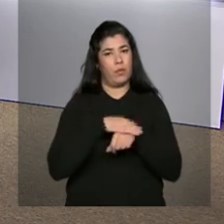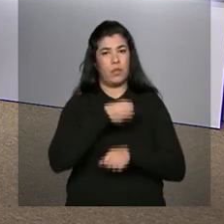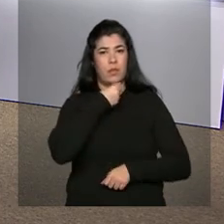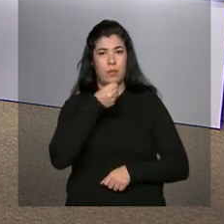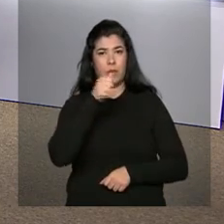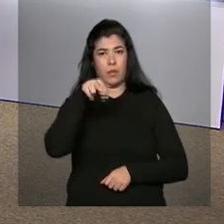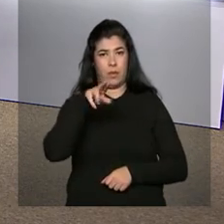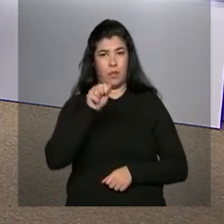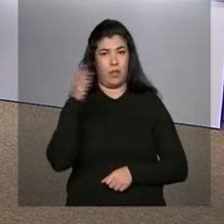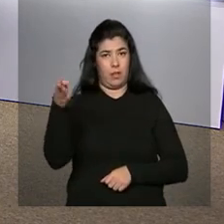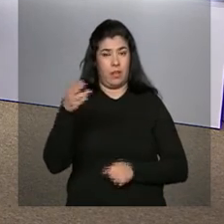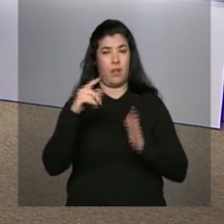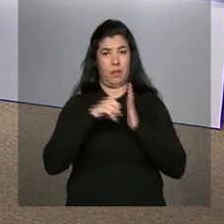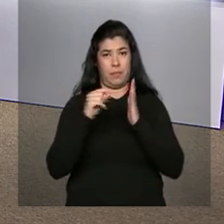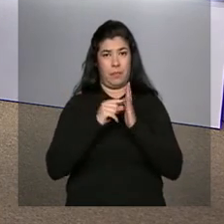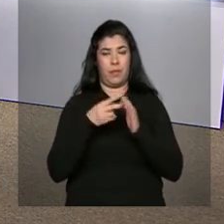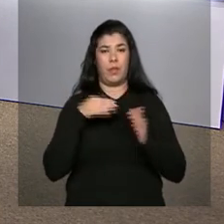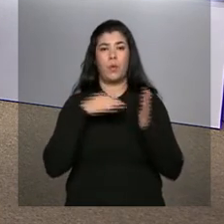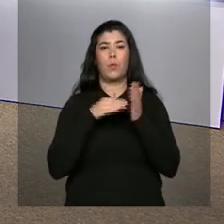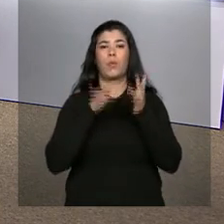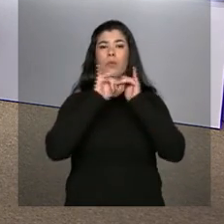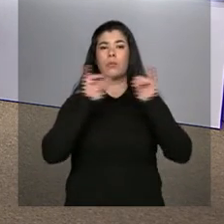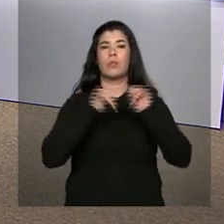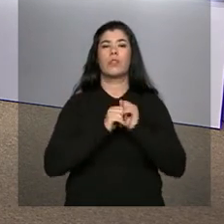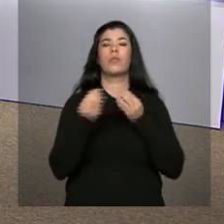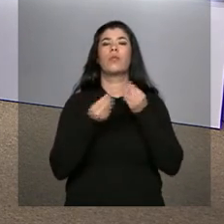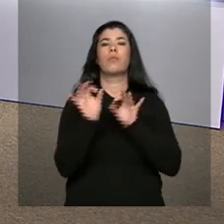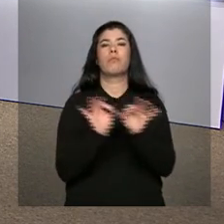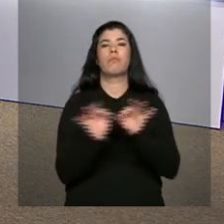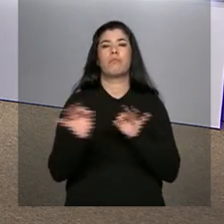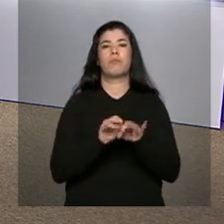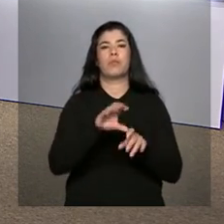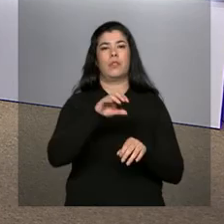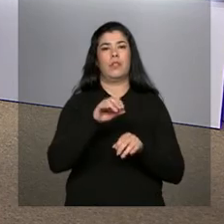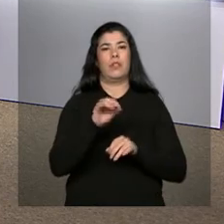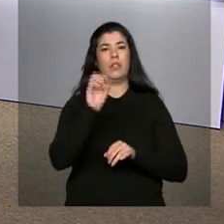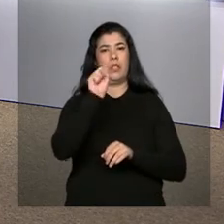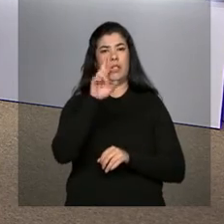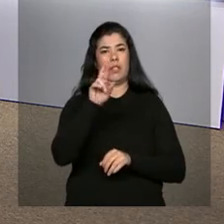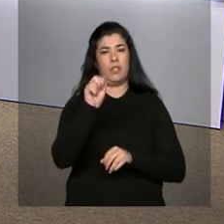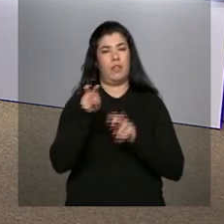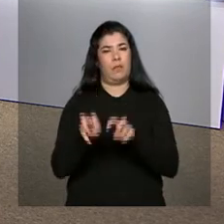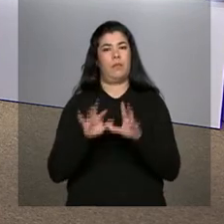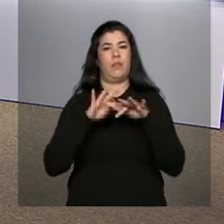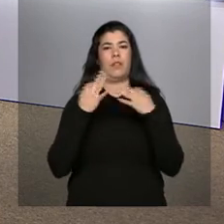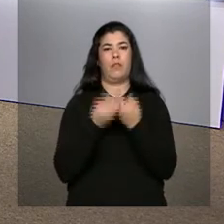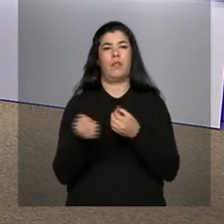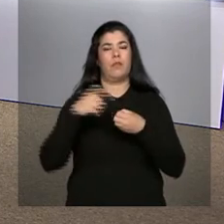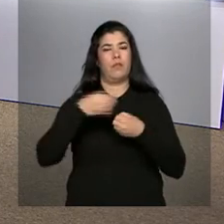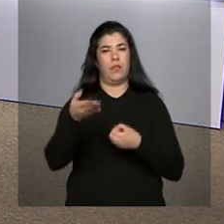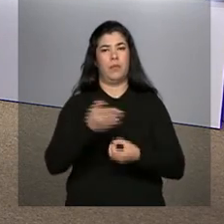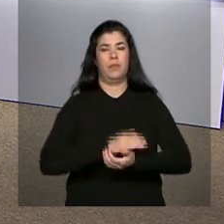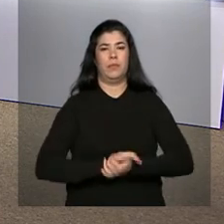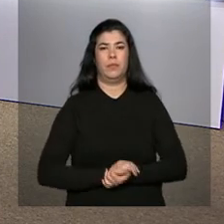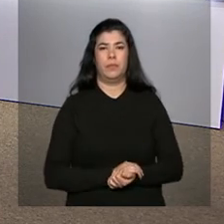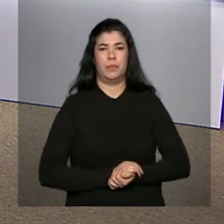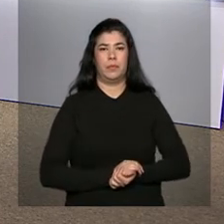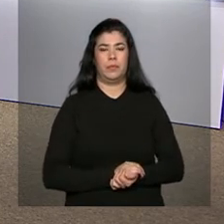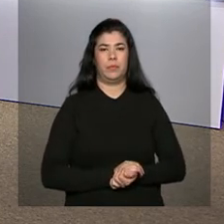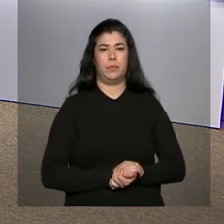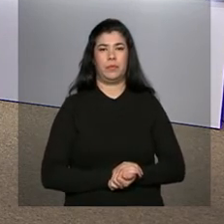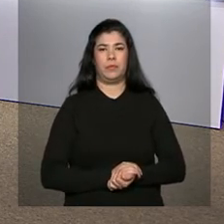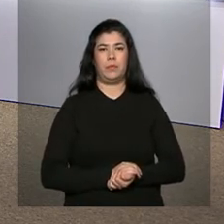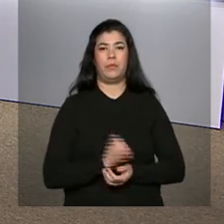repórter Ana Gabriela Salles, que tem as últimas informações sobre o lançamento do Plano Safra da Agricultura Familiar. Ana?